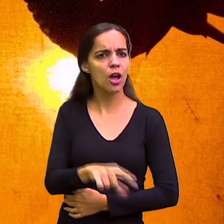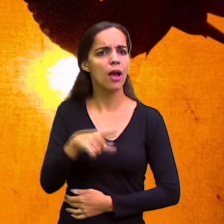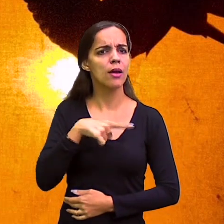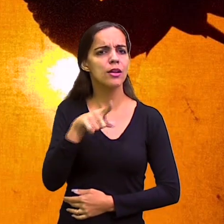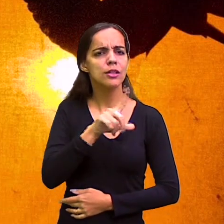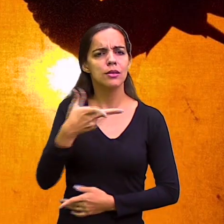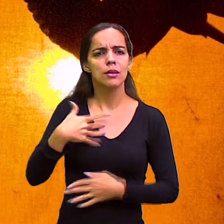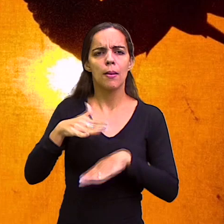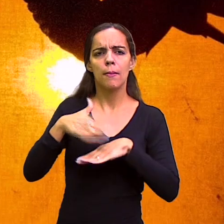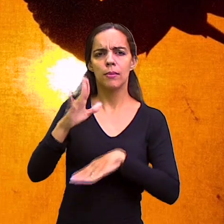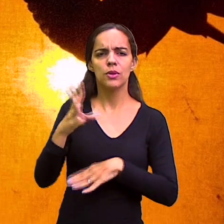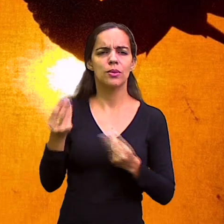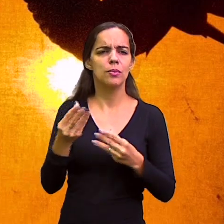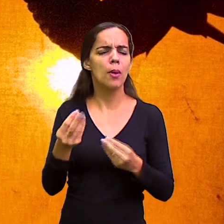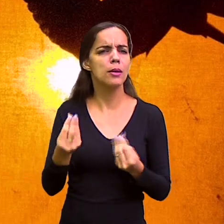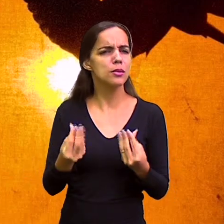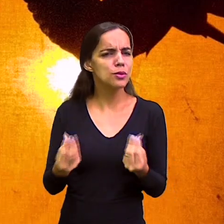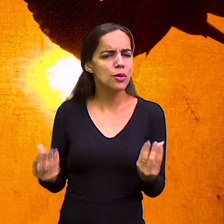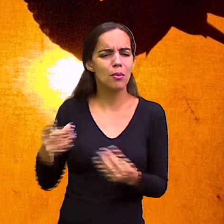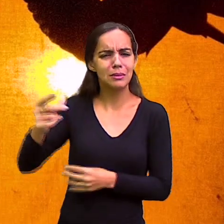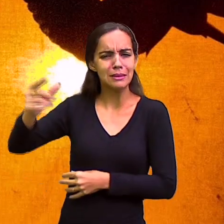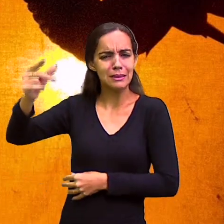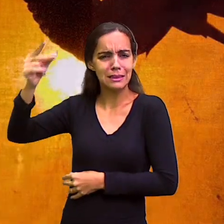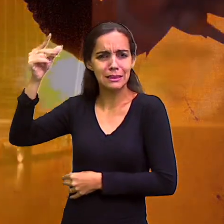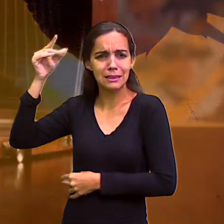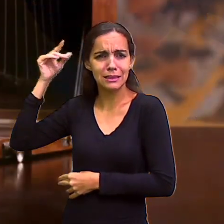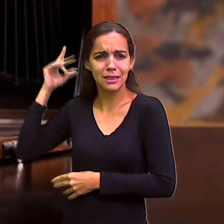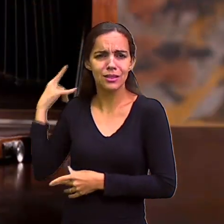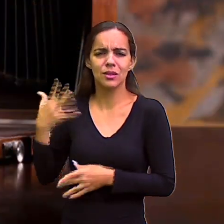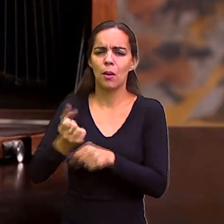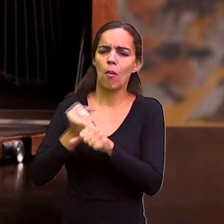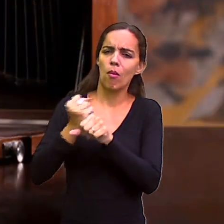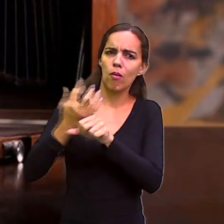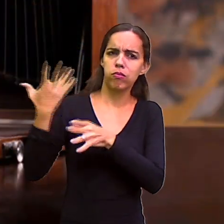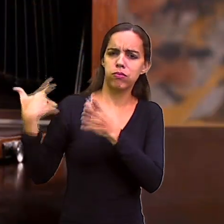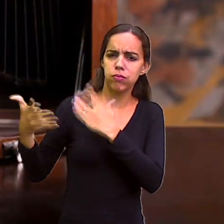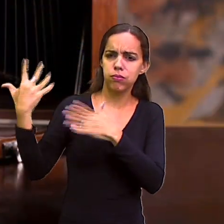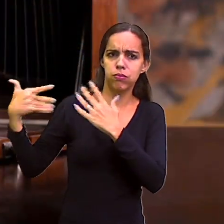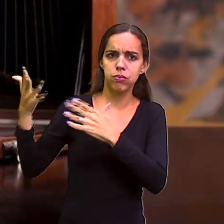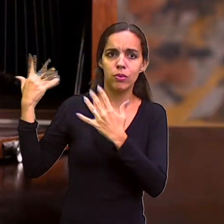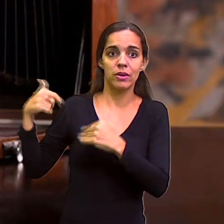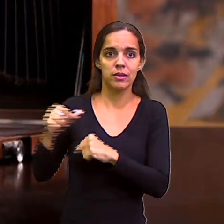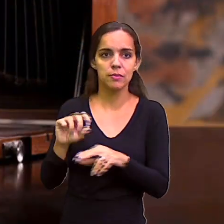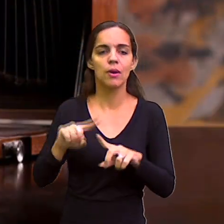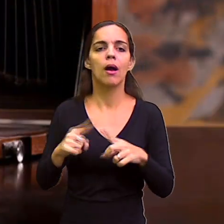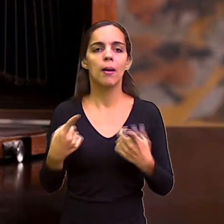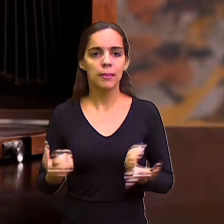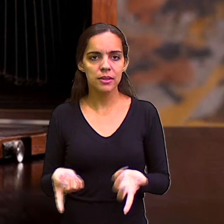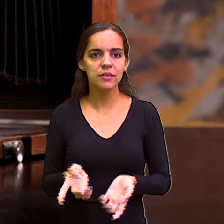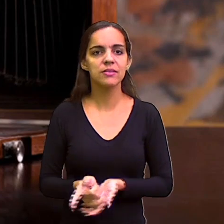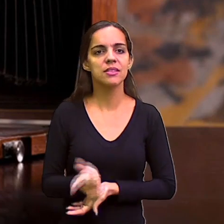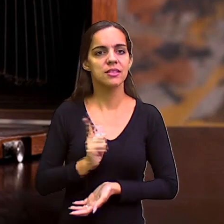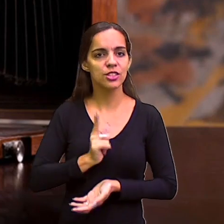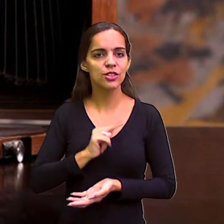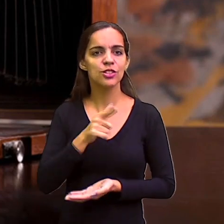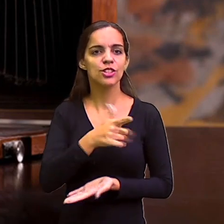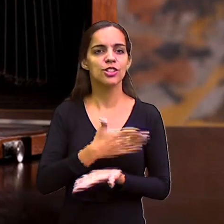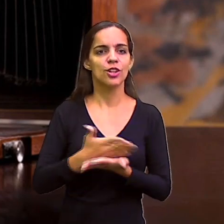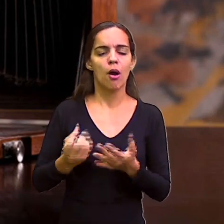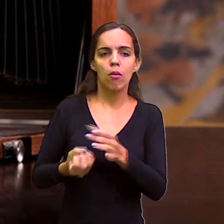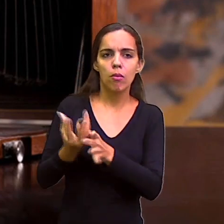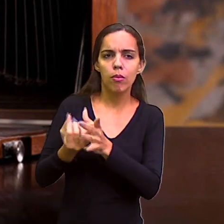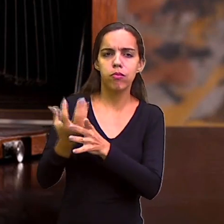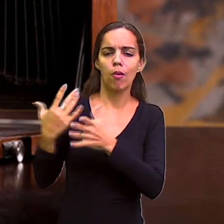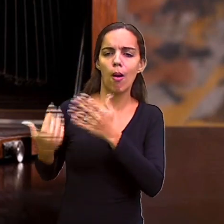uma arte muito antiga, que há muitos e muito tempo mesmo que ele veio